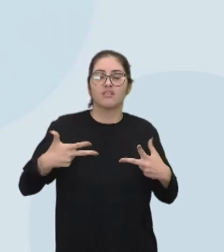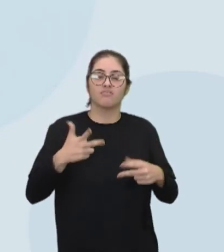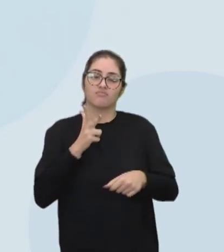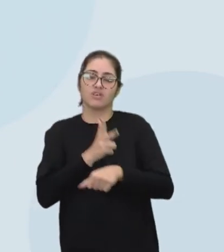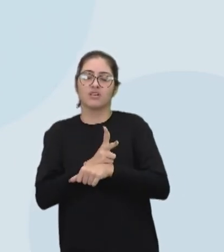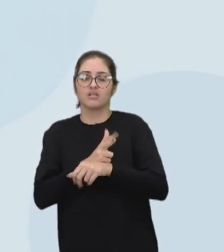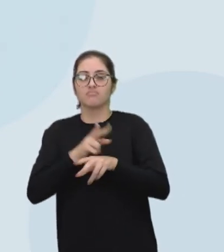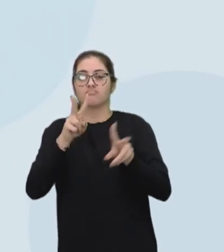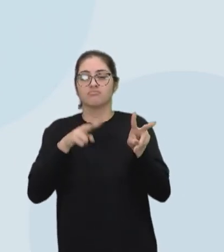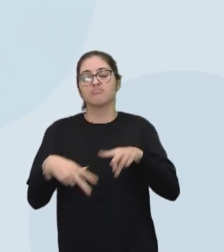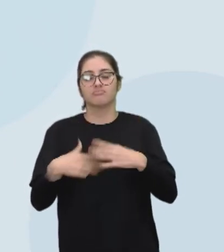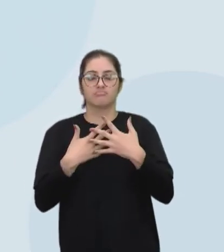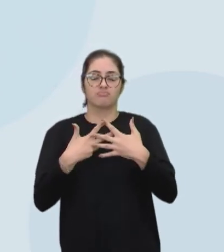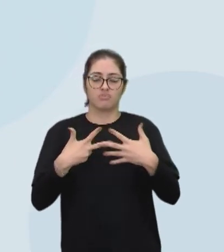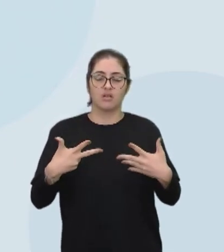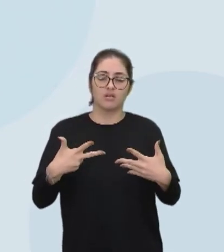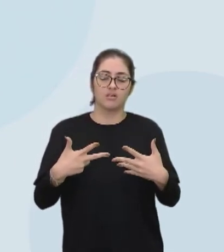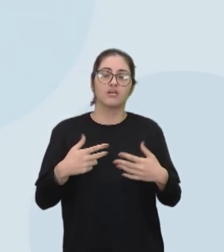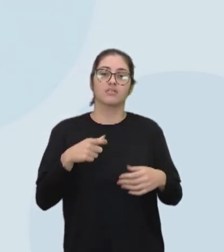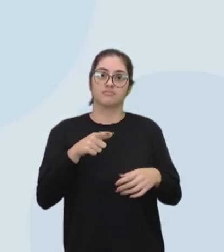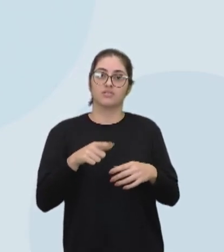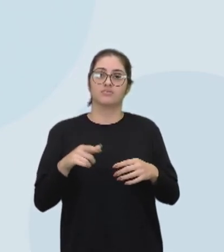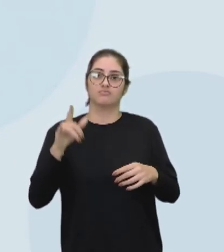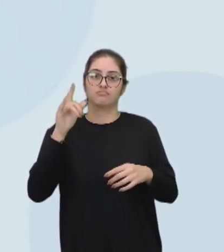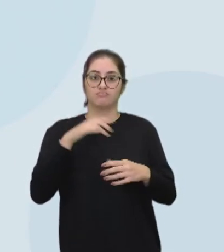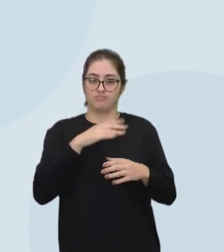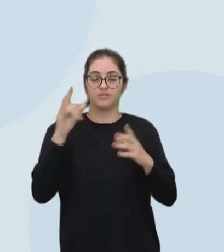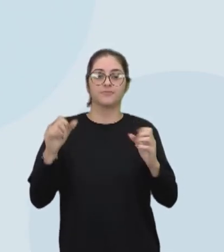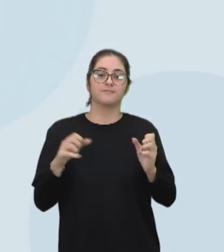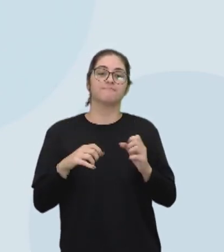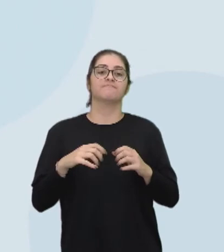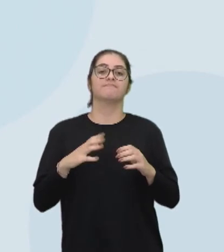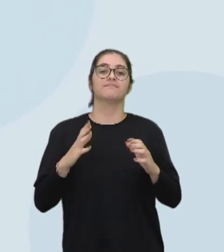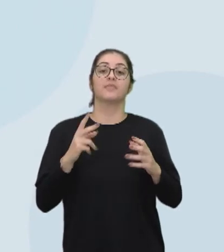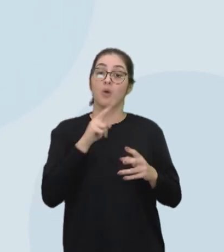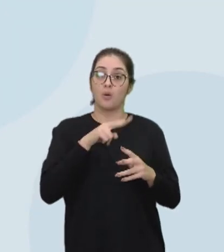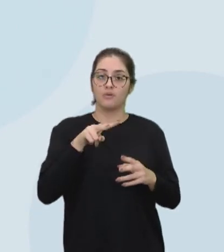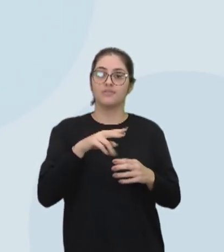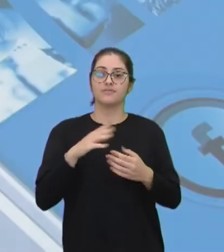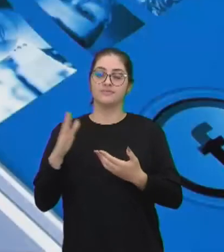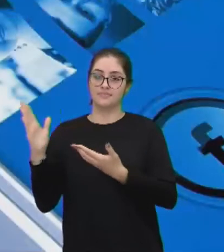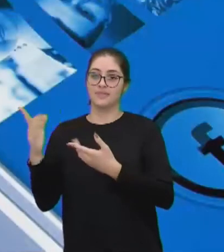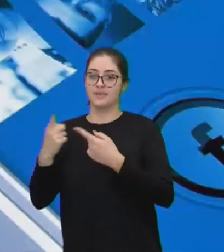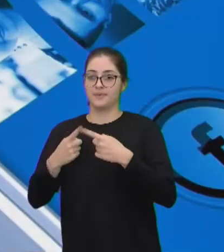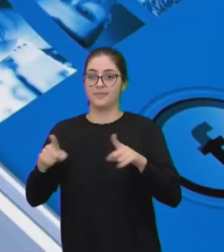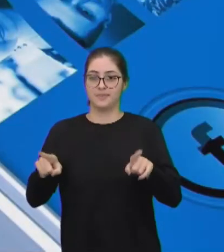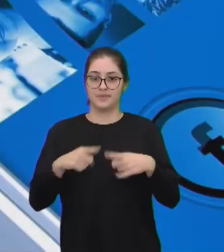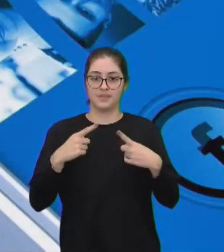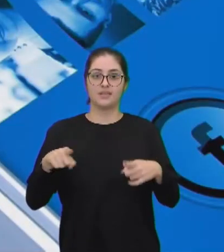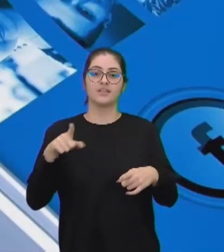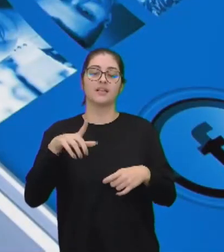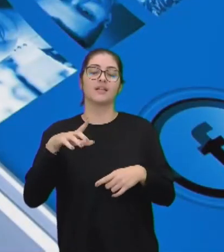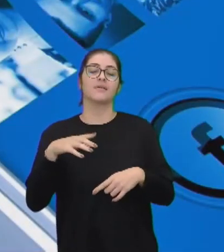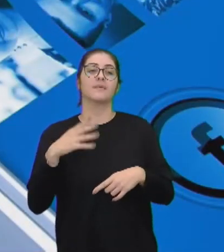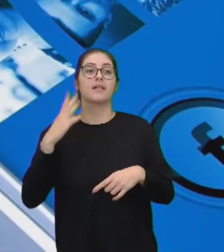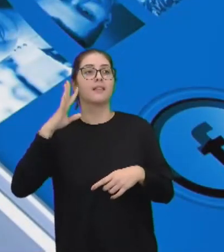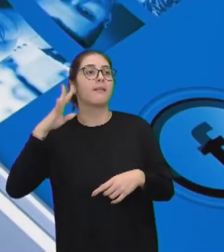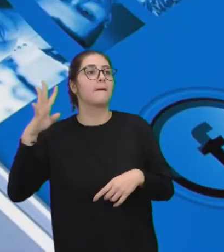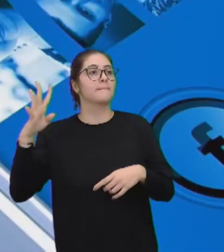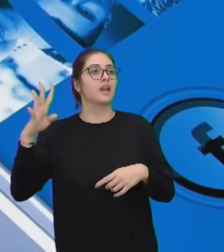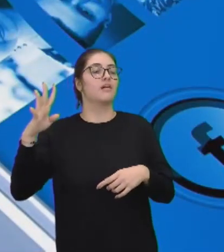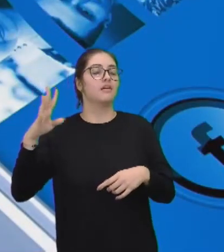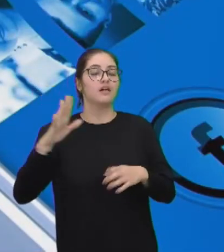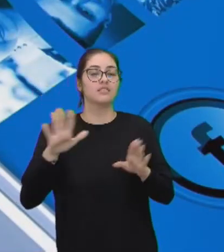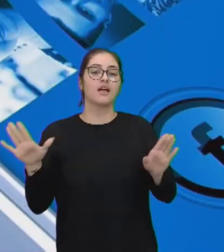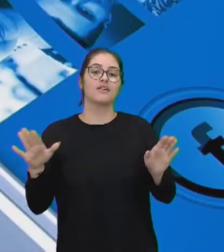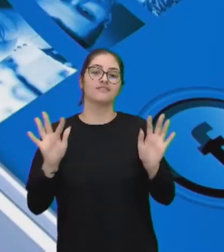de imagens e marketing publicitário nas redes sociais. Então, gente, olha só, essa música é sempre pra gente lembrar desse momento, né? Que tá